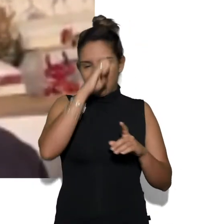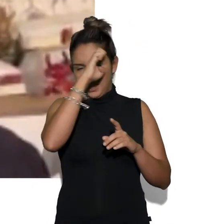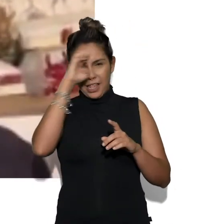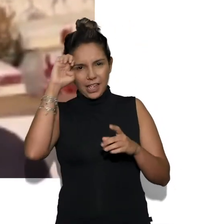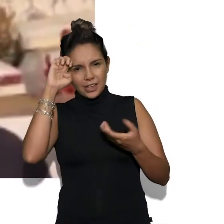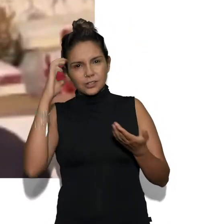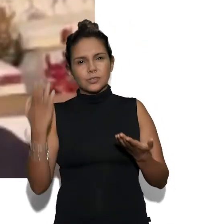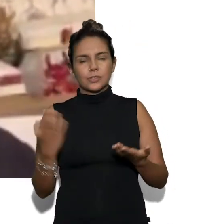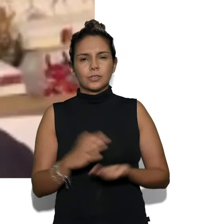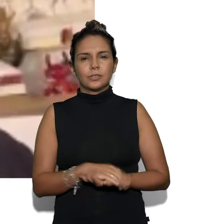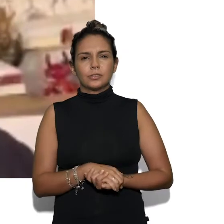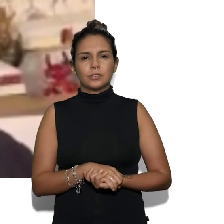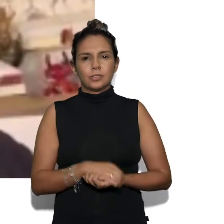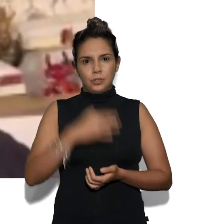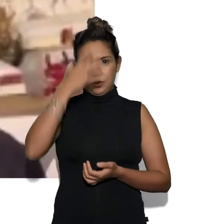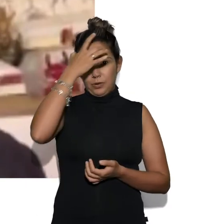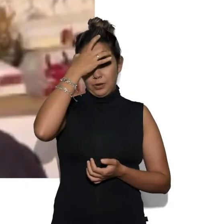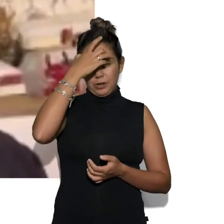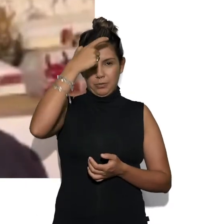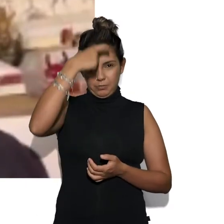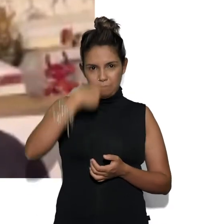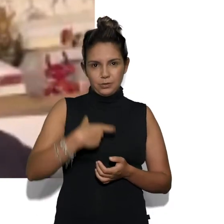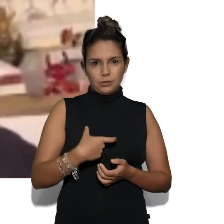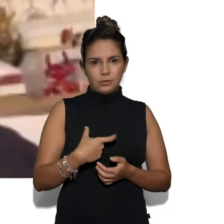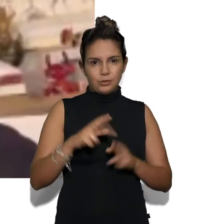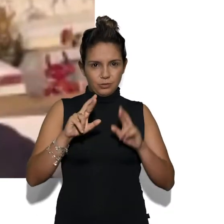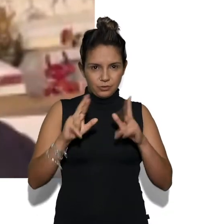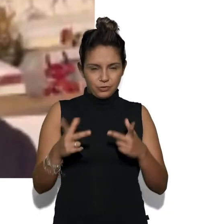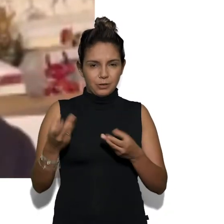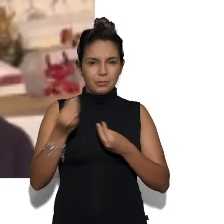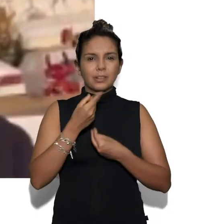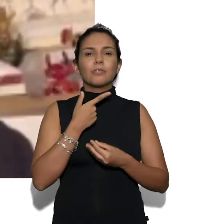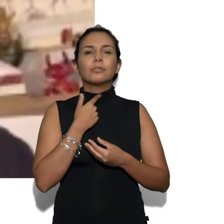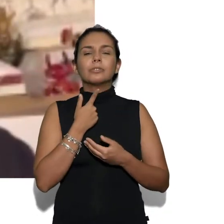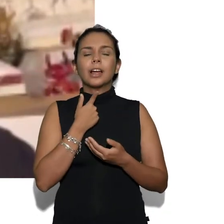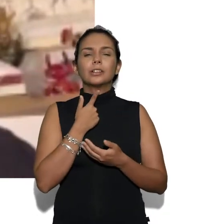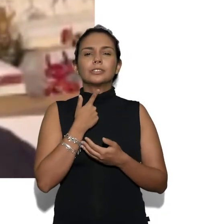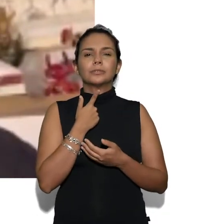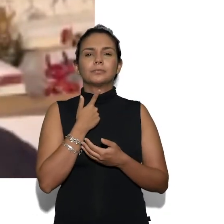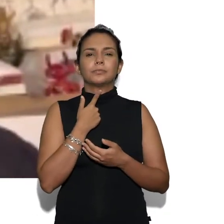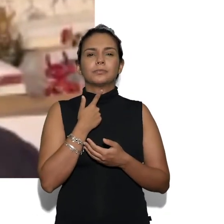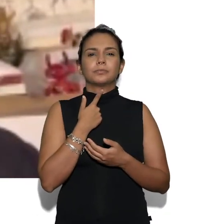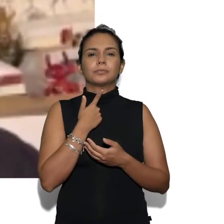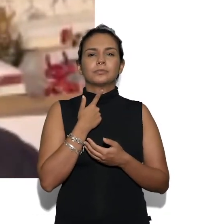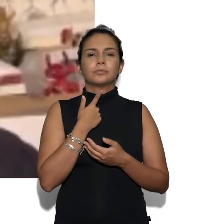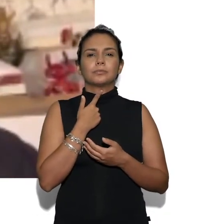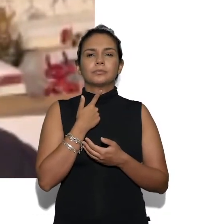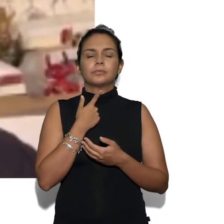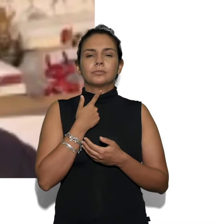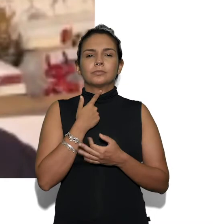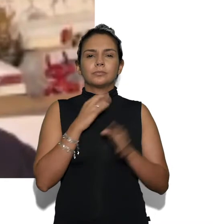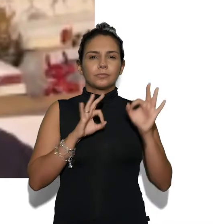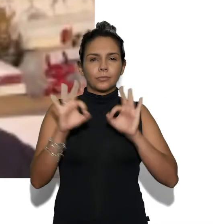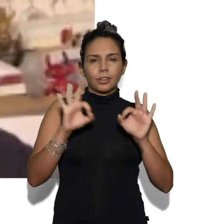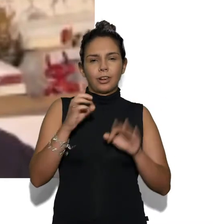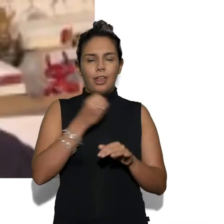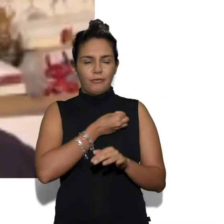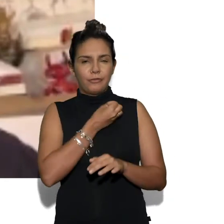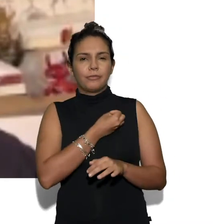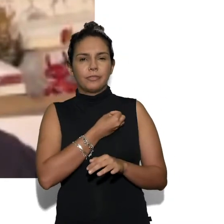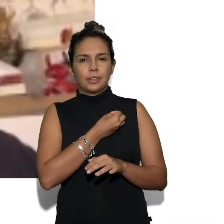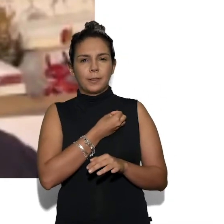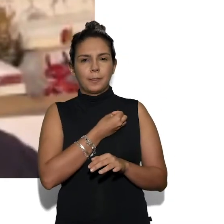ético, assim, de consciência pessoal completamente distinto, que me dá vontade de reestruturar a vida